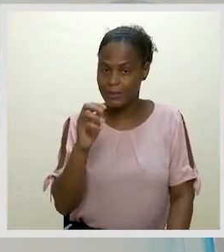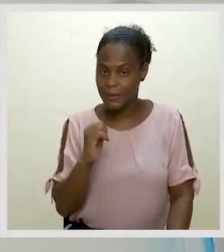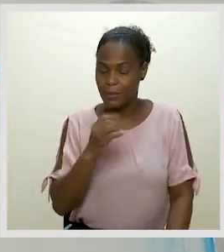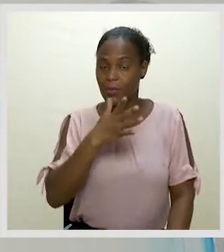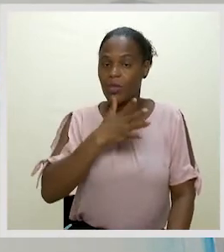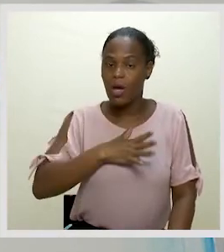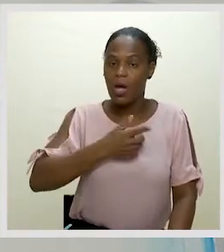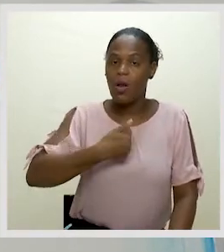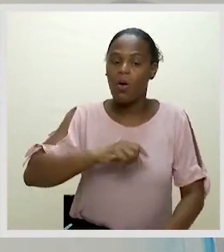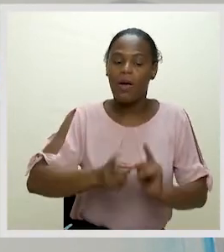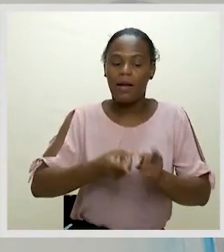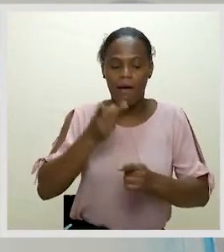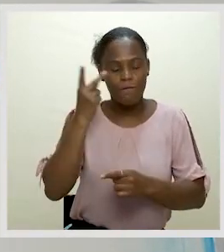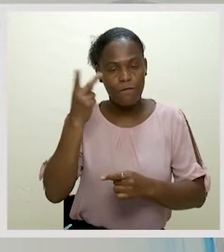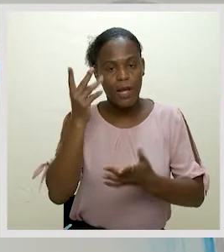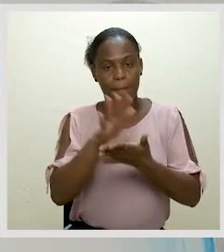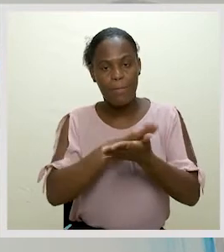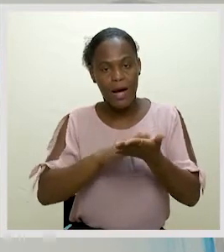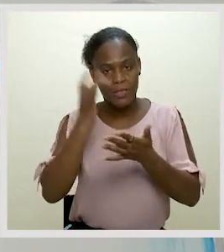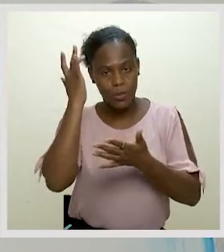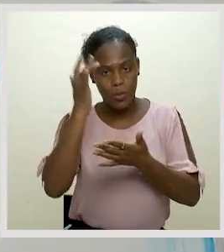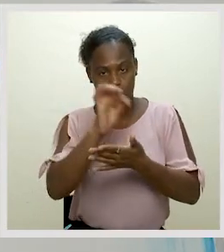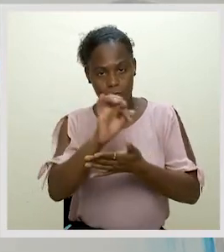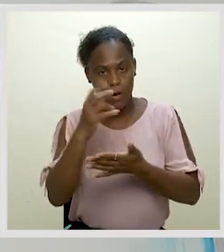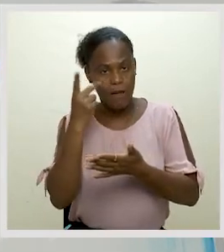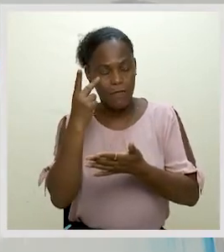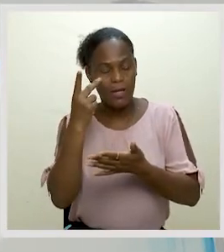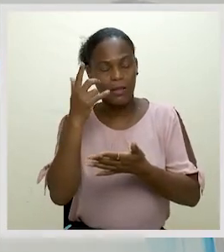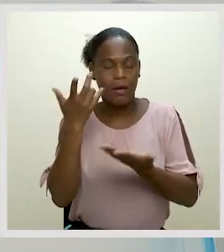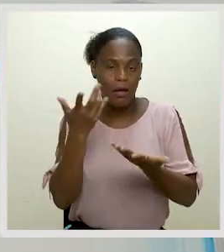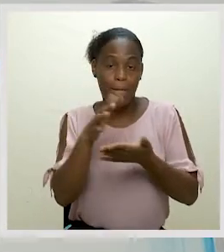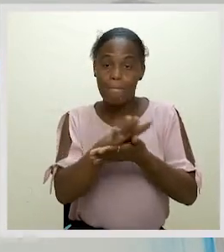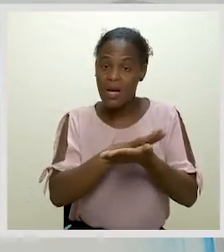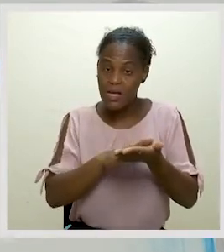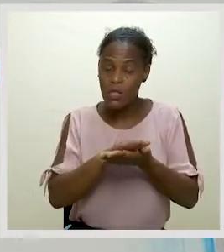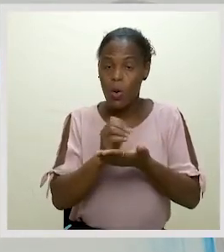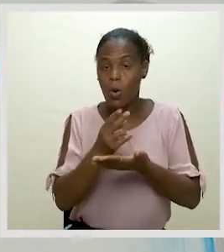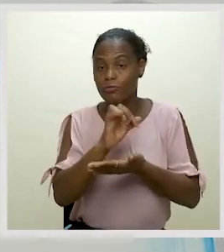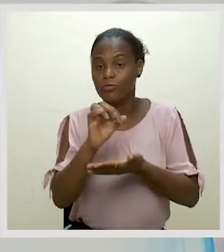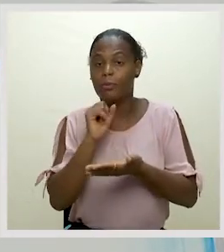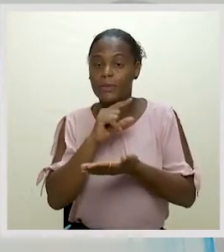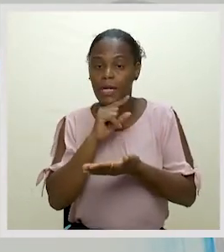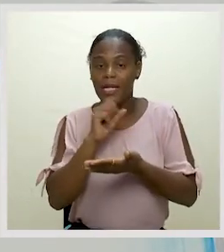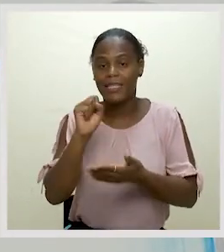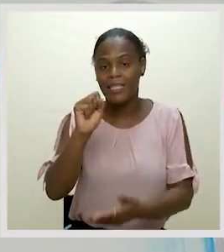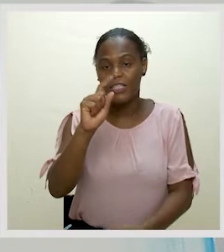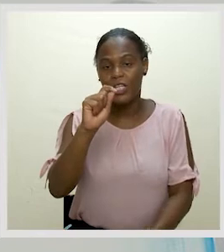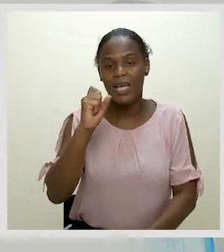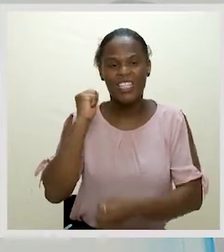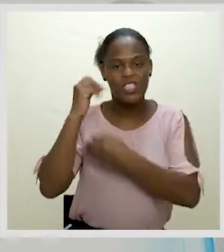que a vida baseou-se na sua teoria, ou na sua ideia, ou na sua hipótese da